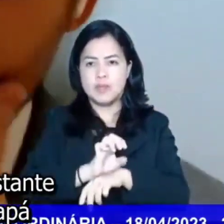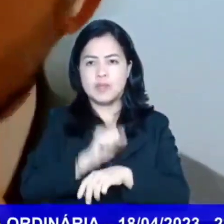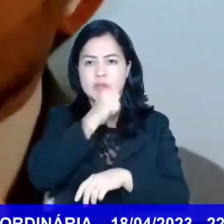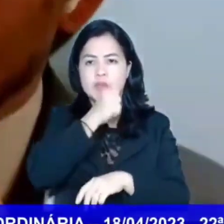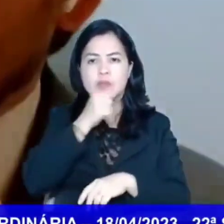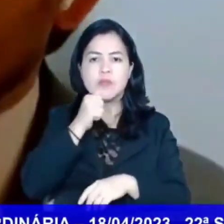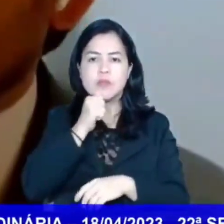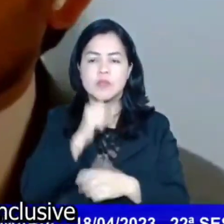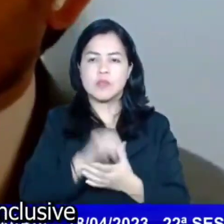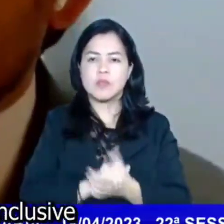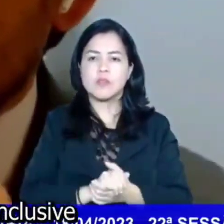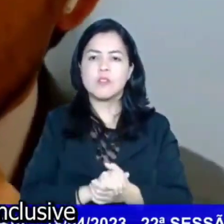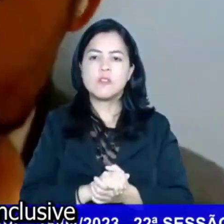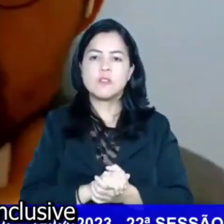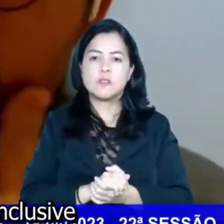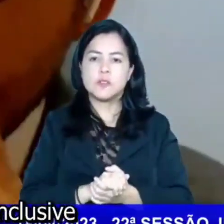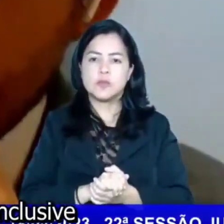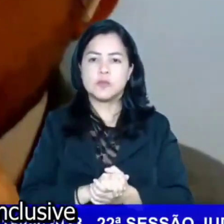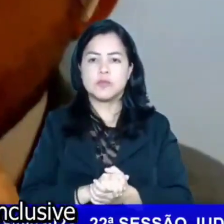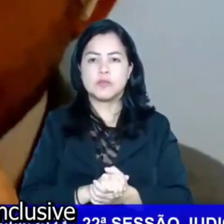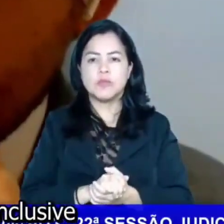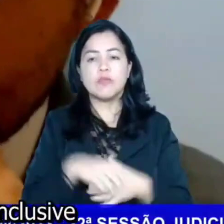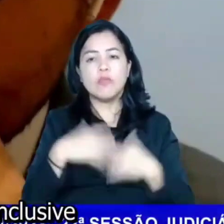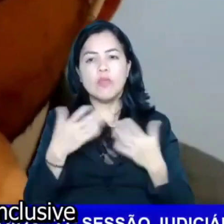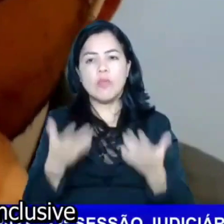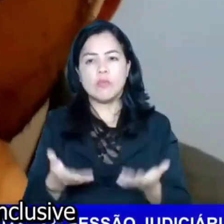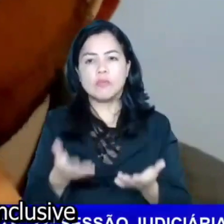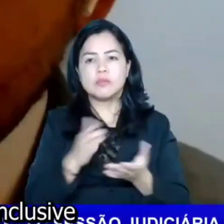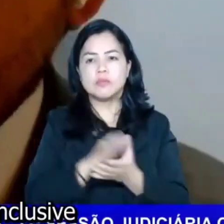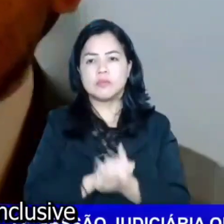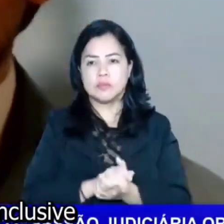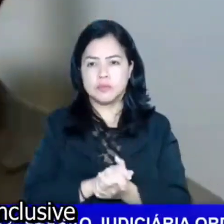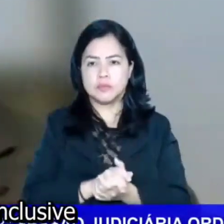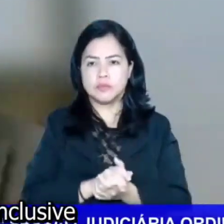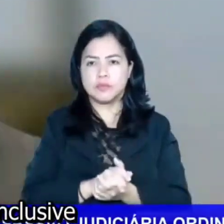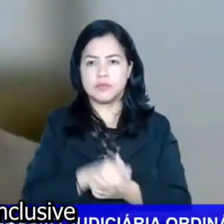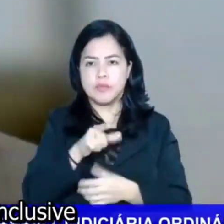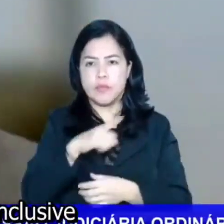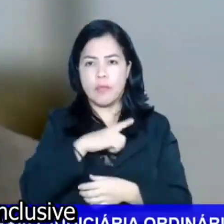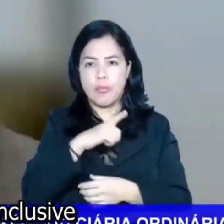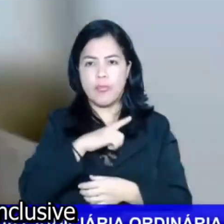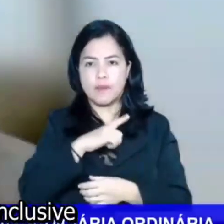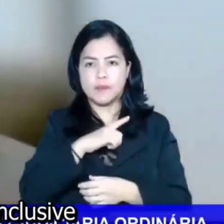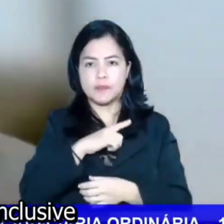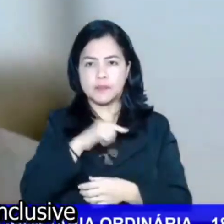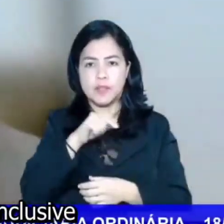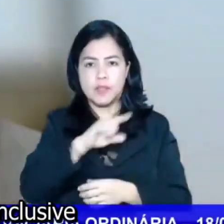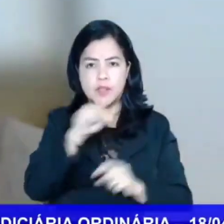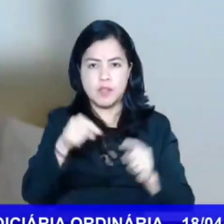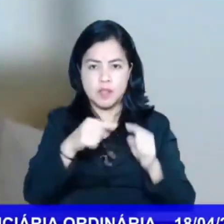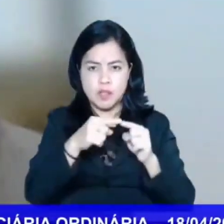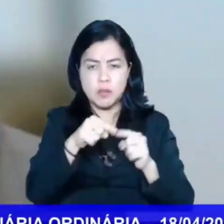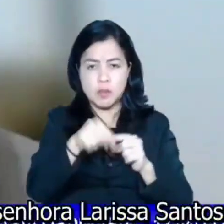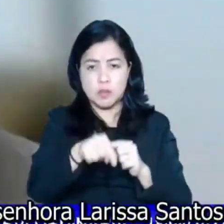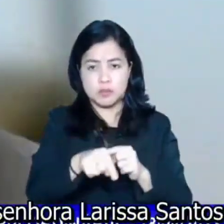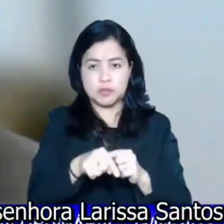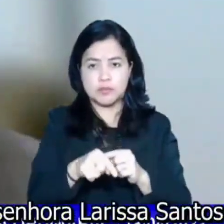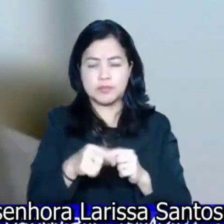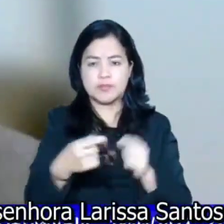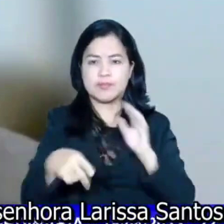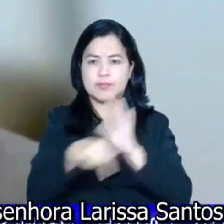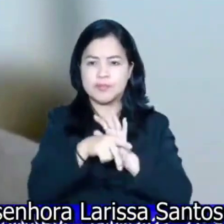no estado do Amapá. Então, excelências, em relação a esse ponto, inclusive,